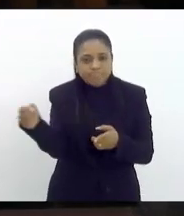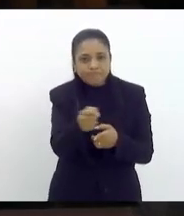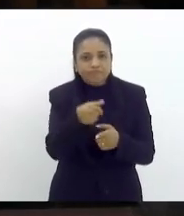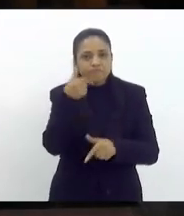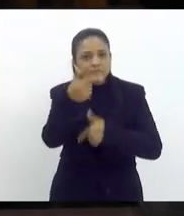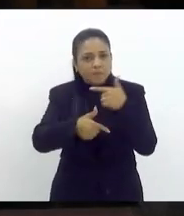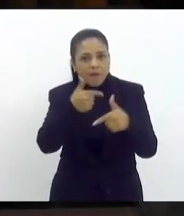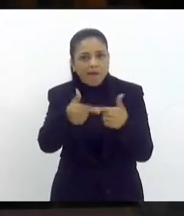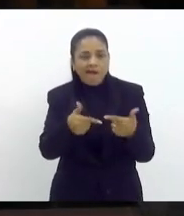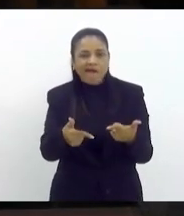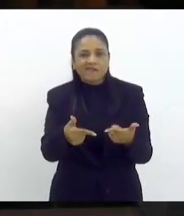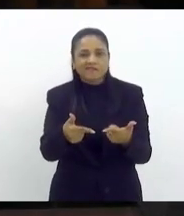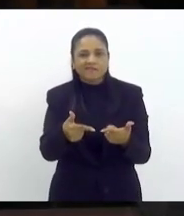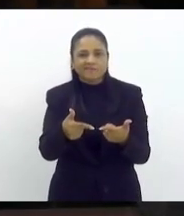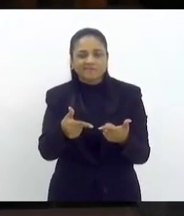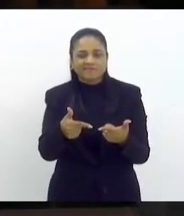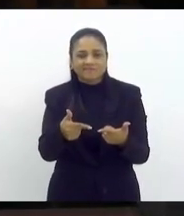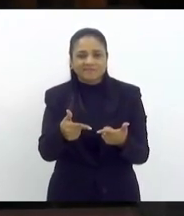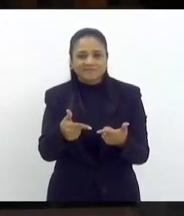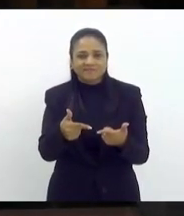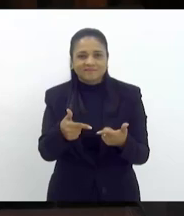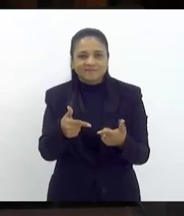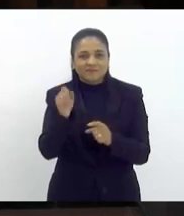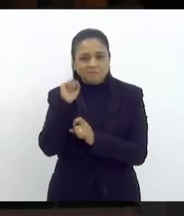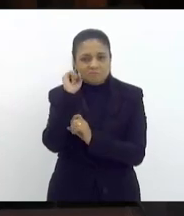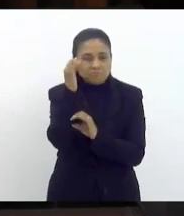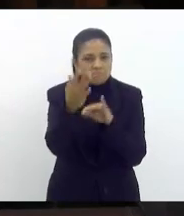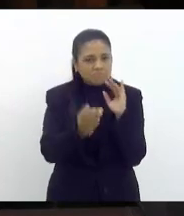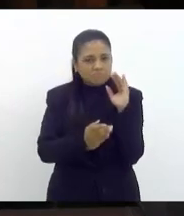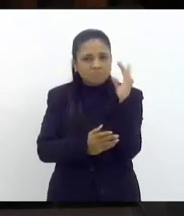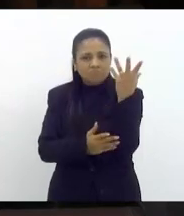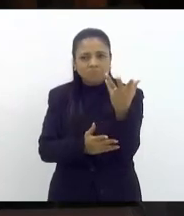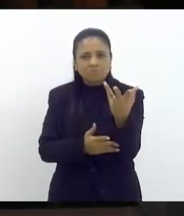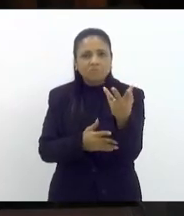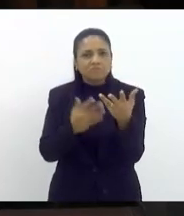que é ambientalmente equilibrada